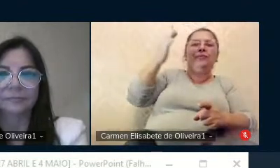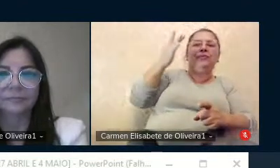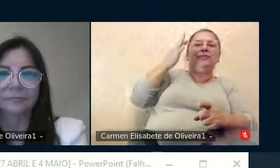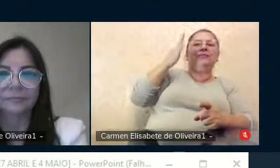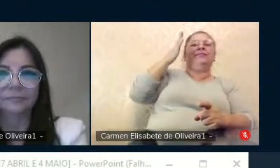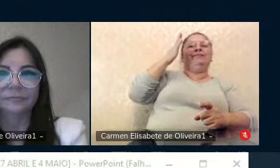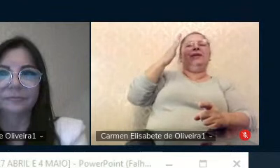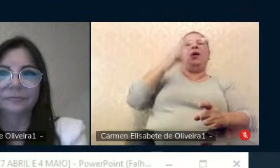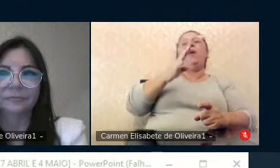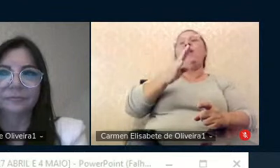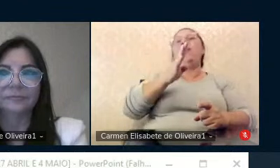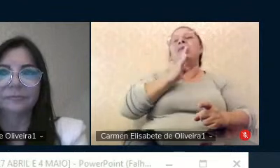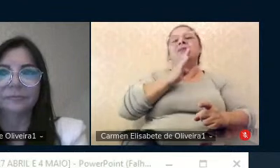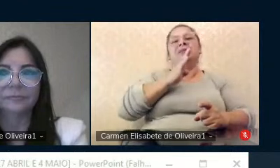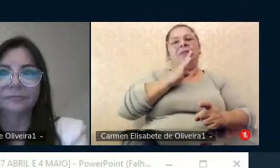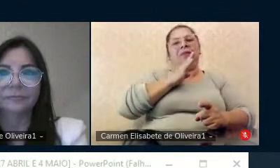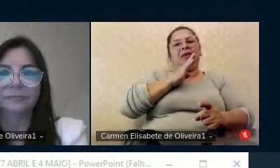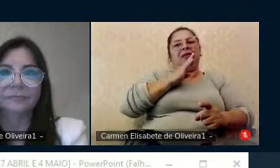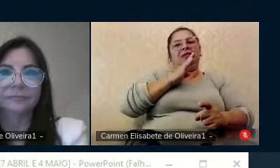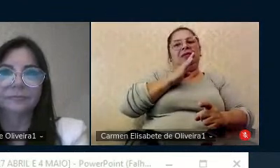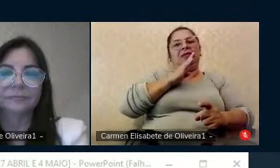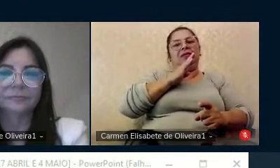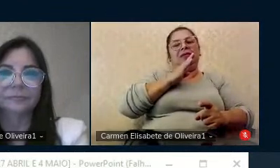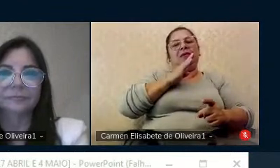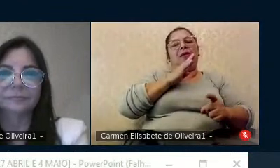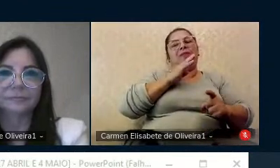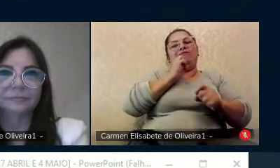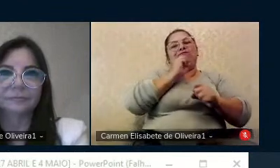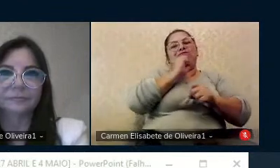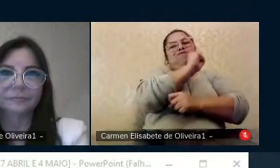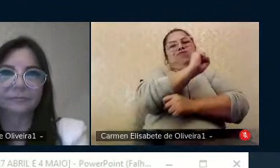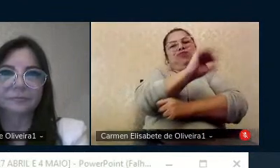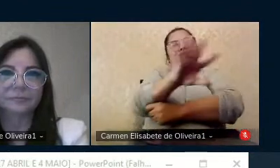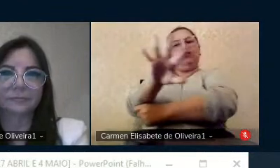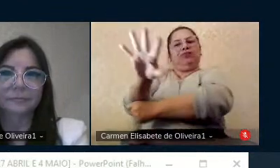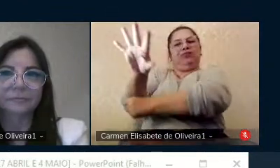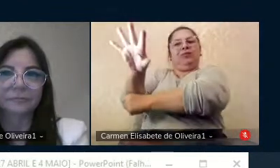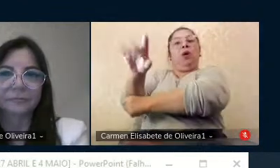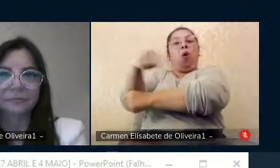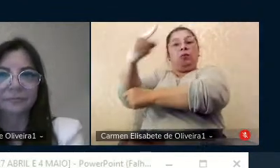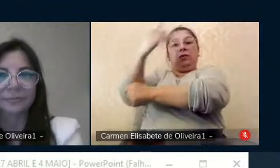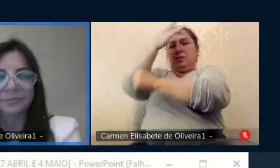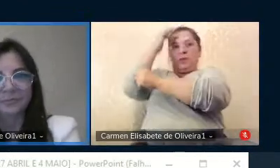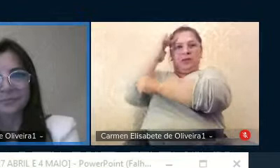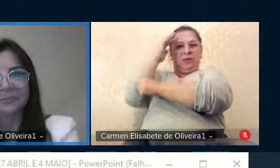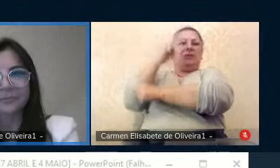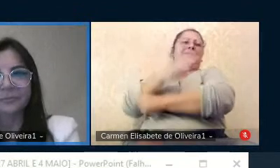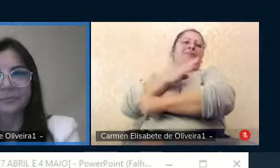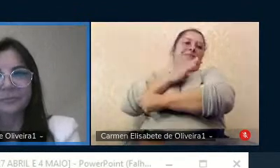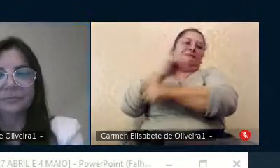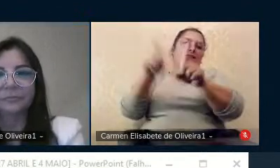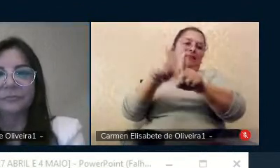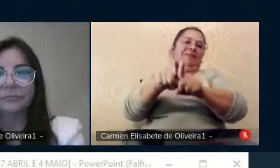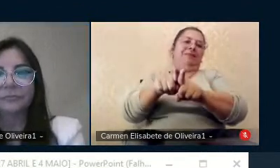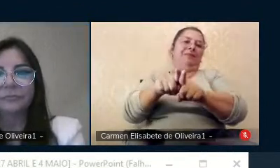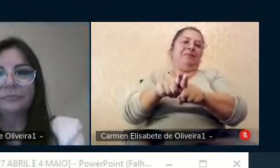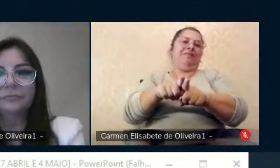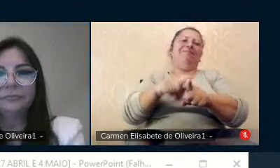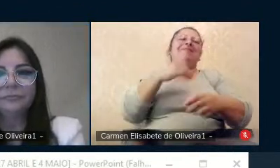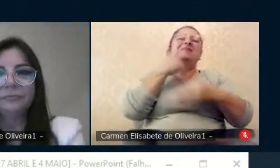esse conhecimento ele ilumine a vida de outras pessoas, né? Porque não adianta a gente